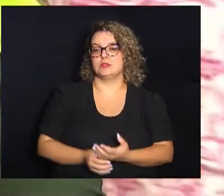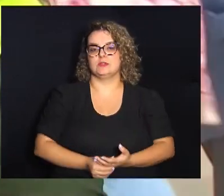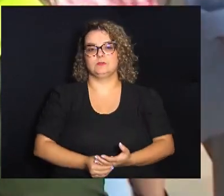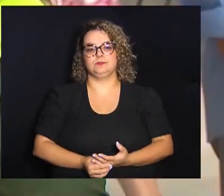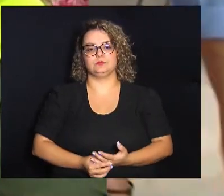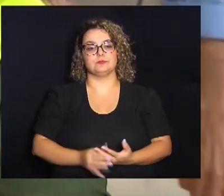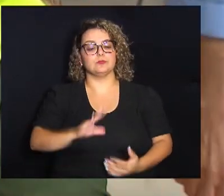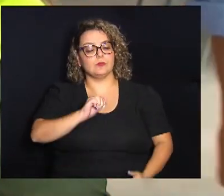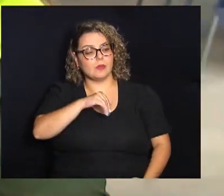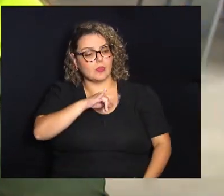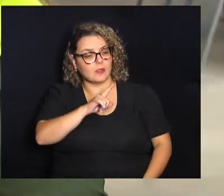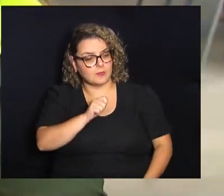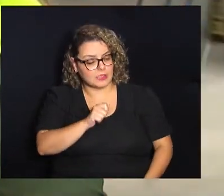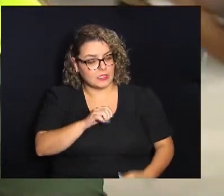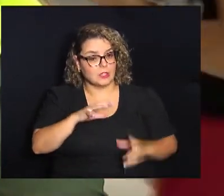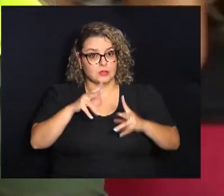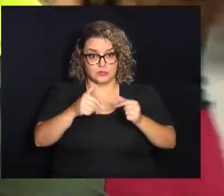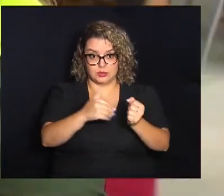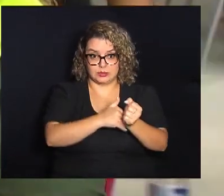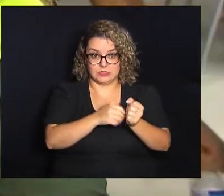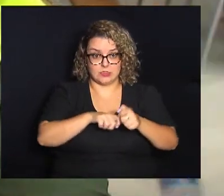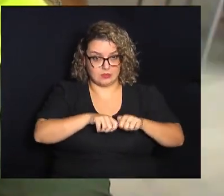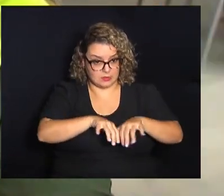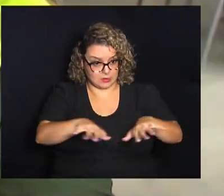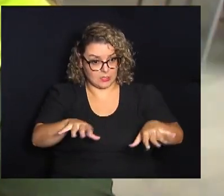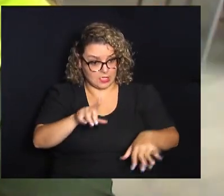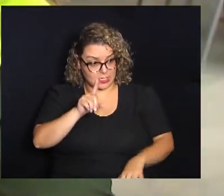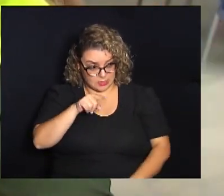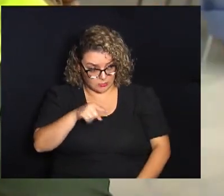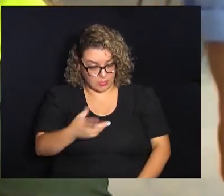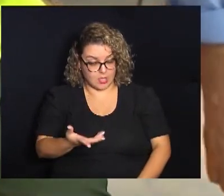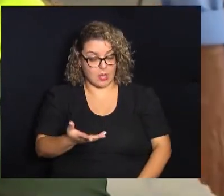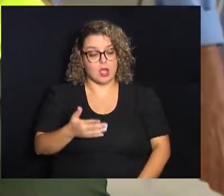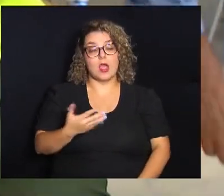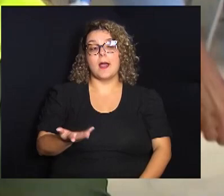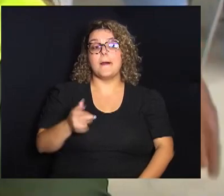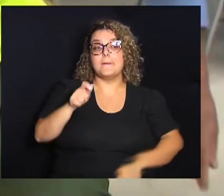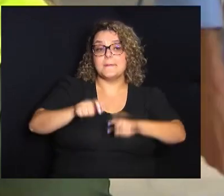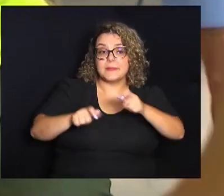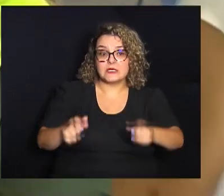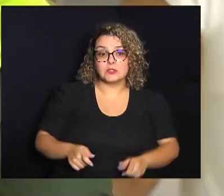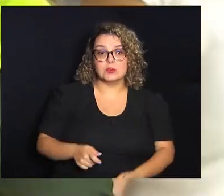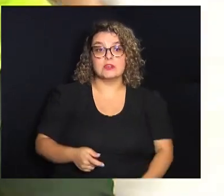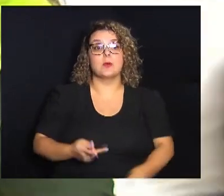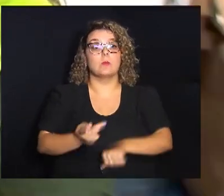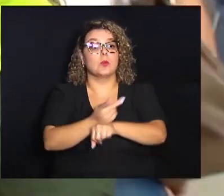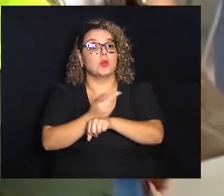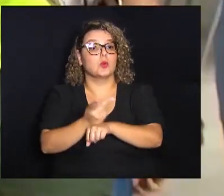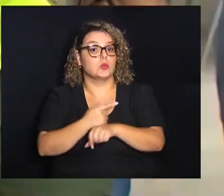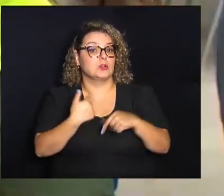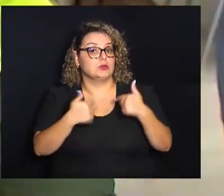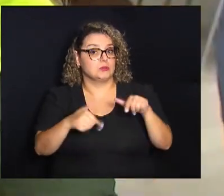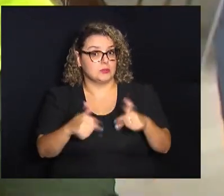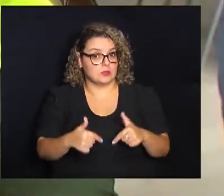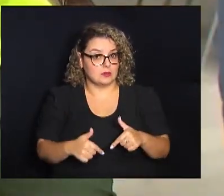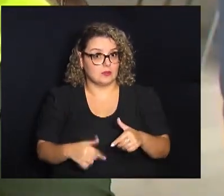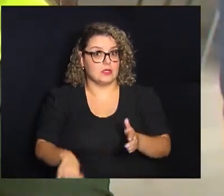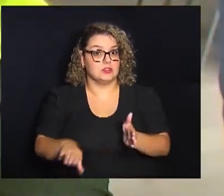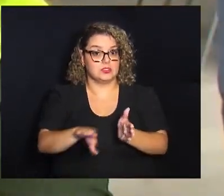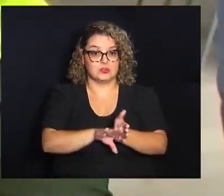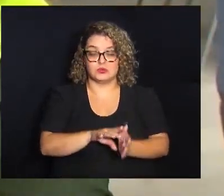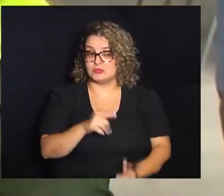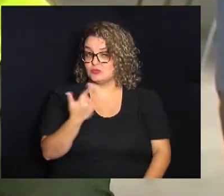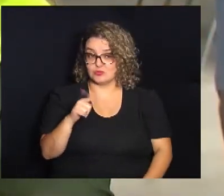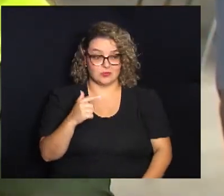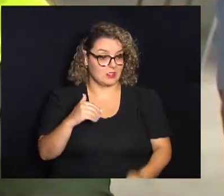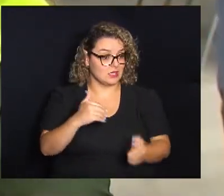Camila, todas as senhas já foram distribuídas. Então, a pessoa que ainda está em busca de emprego vai chegar aqui, não vai ter